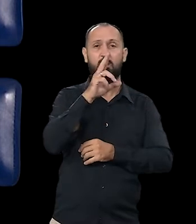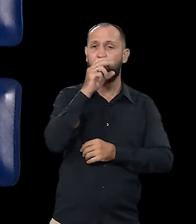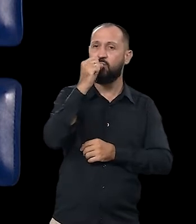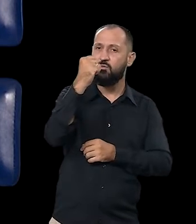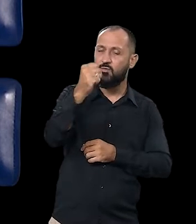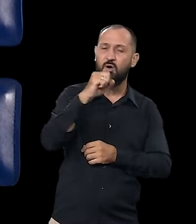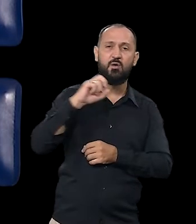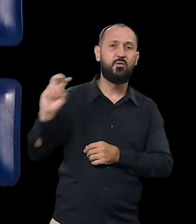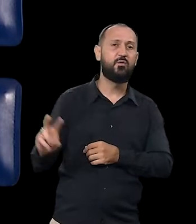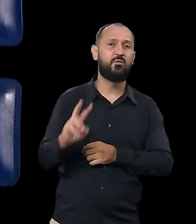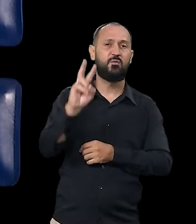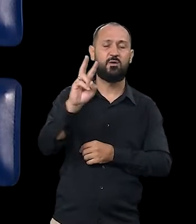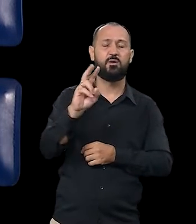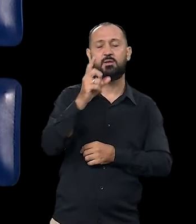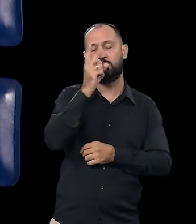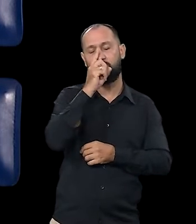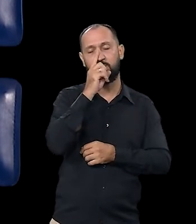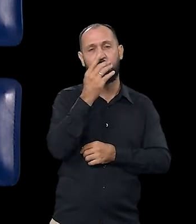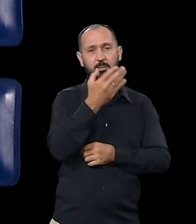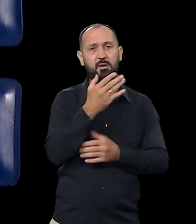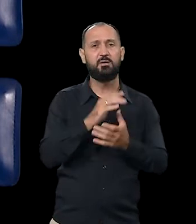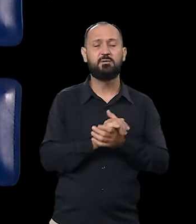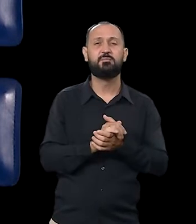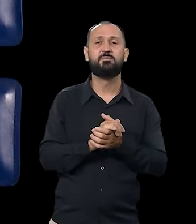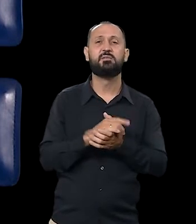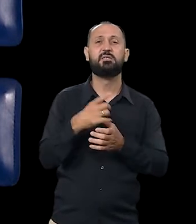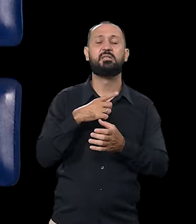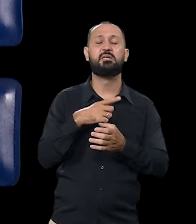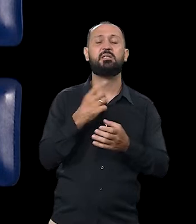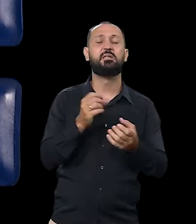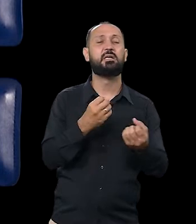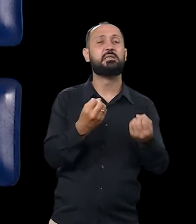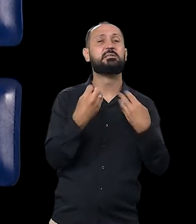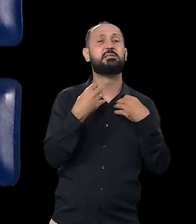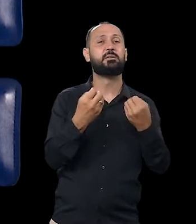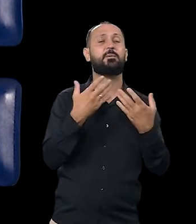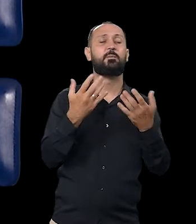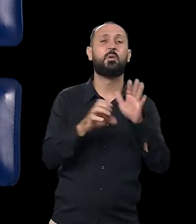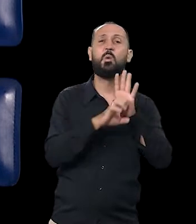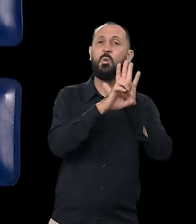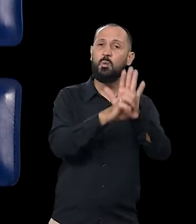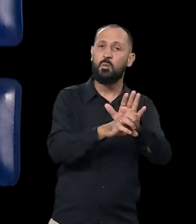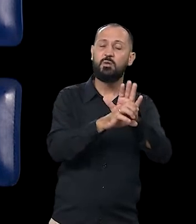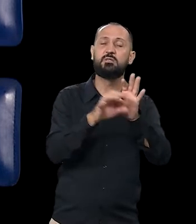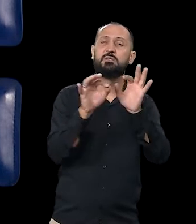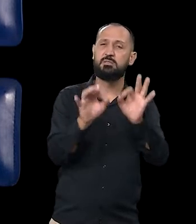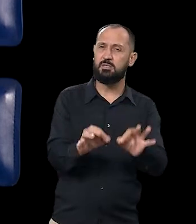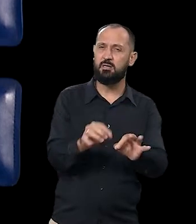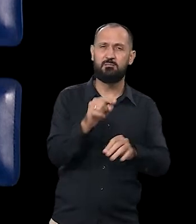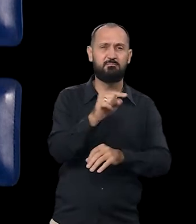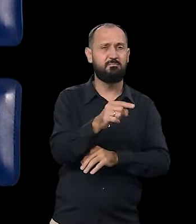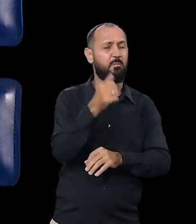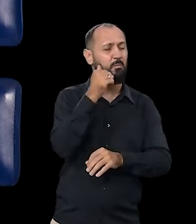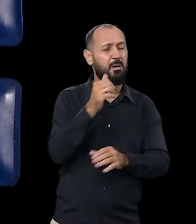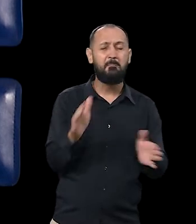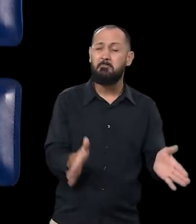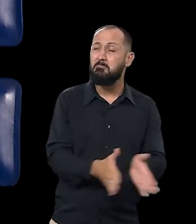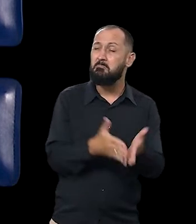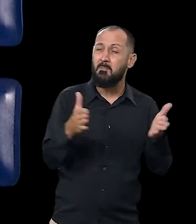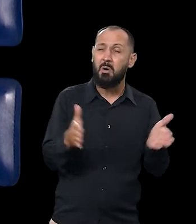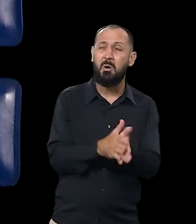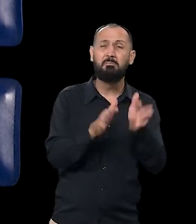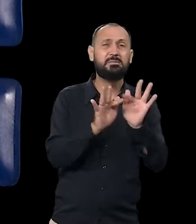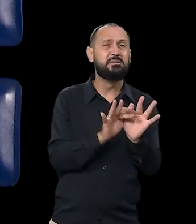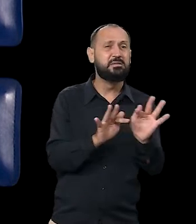o exemplo da mulher forte, valorosa, guerreira, que foi a minha mãe, e que legou para mim os maiores exemplos